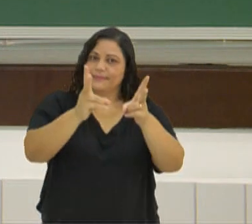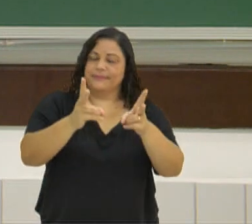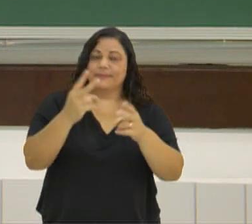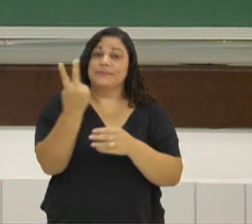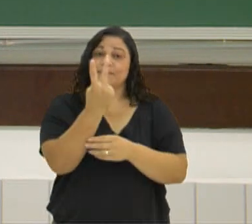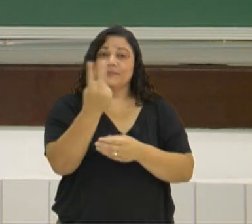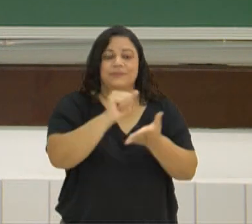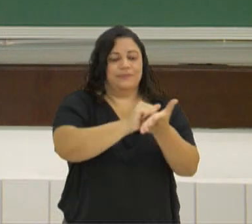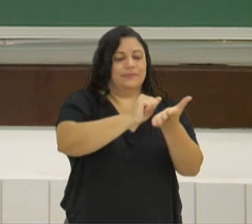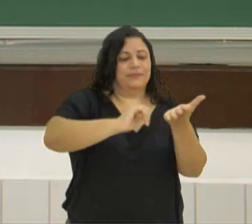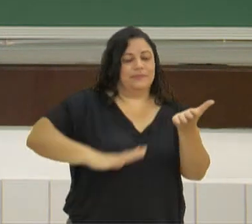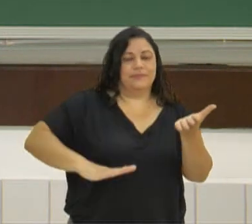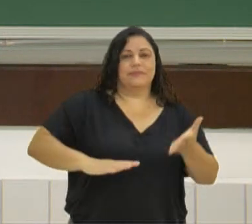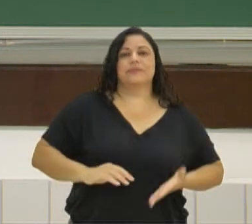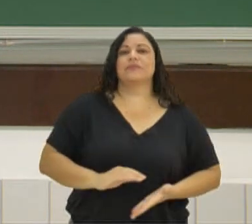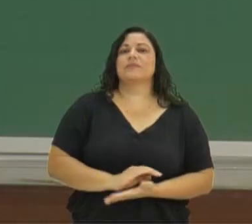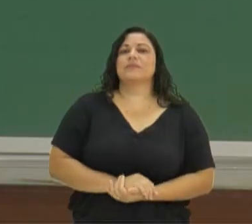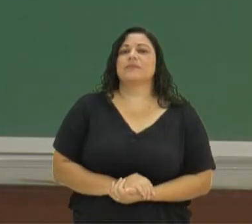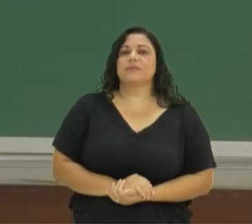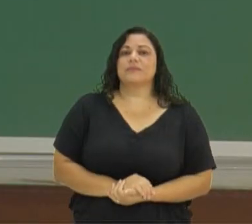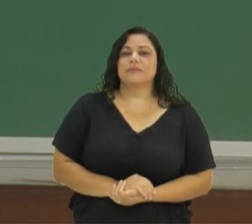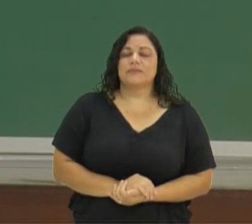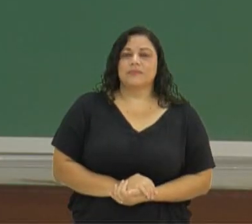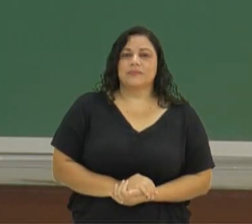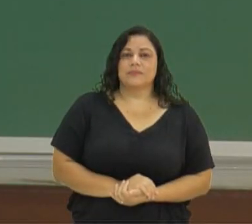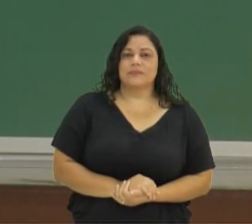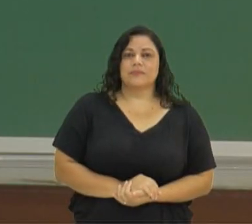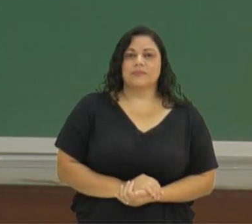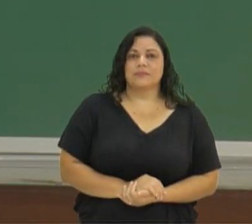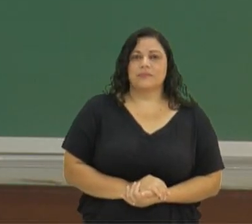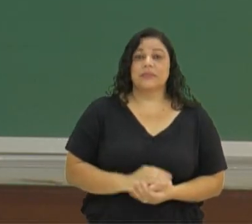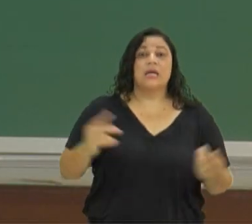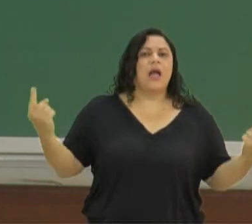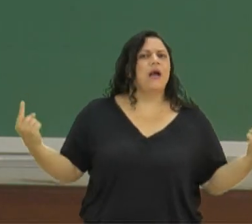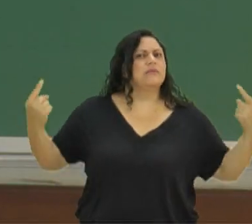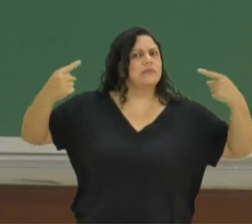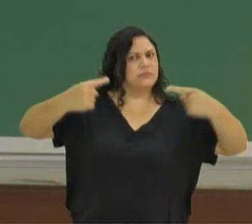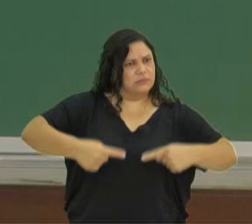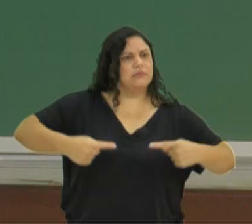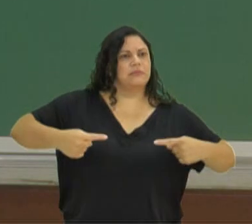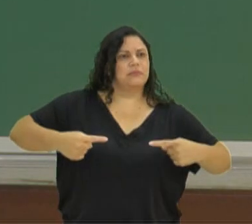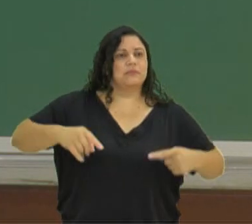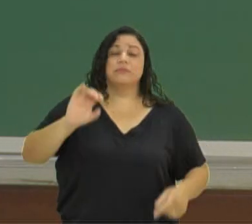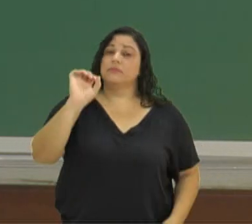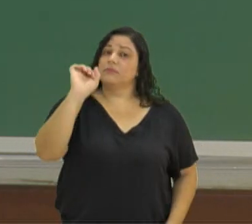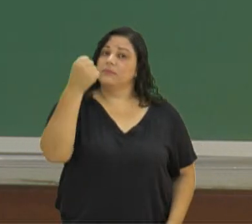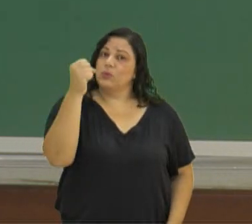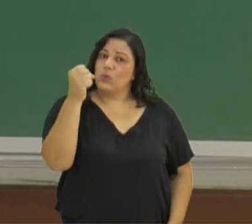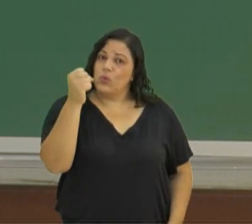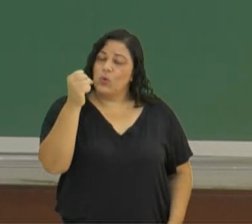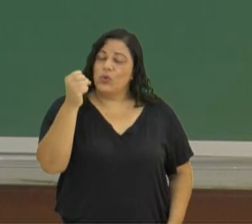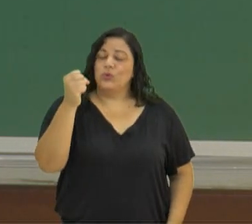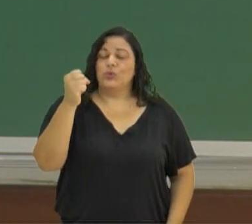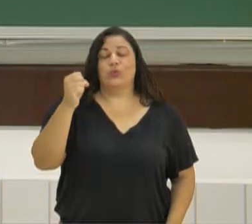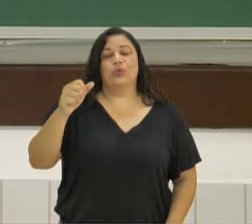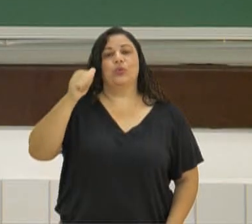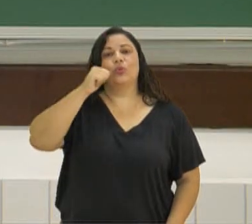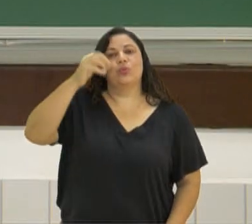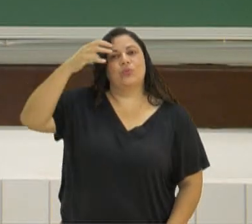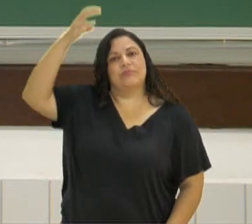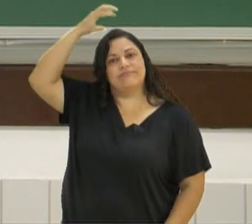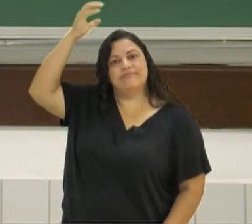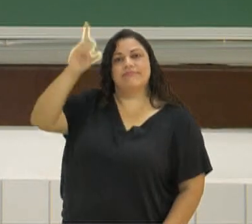atividade. Essa é uma atividade bem bacana, a gente chama de desafio das oito damas. E olha, eu vou dar um prêmio para